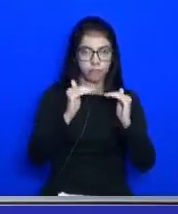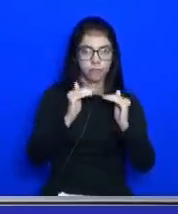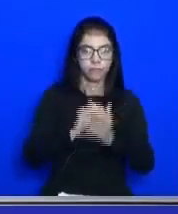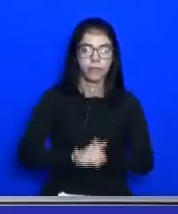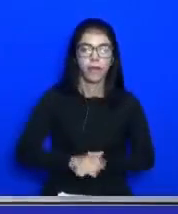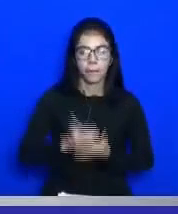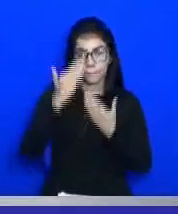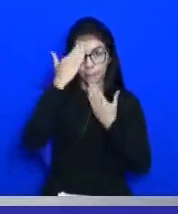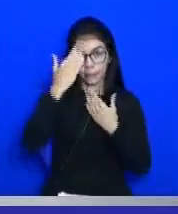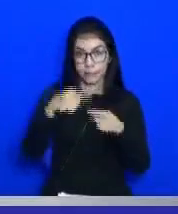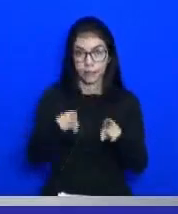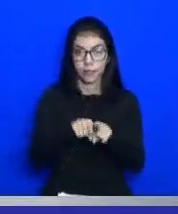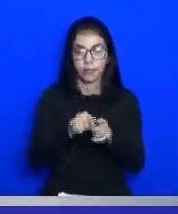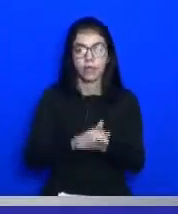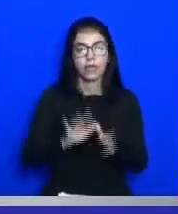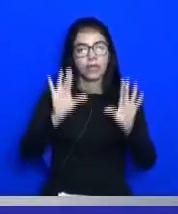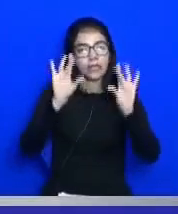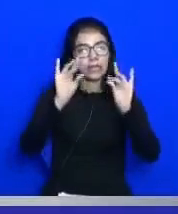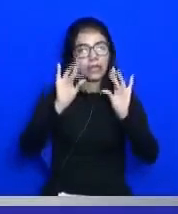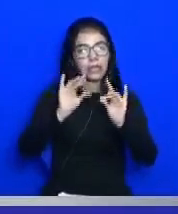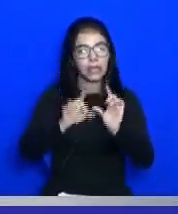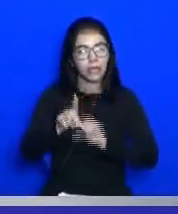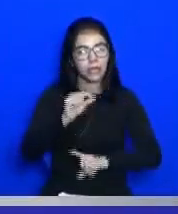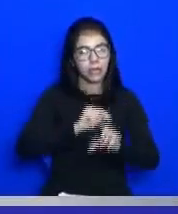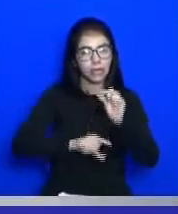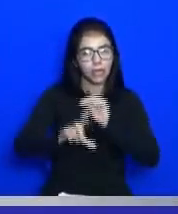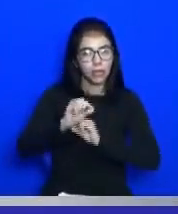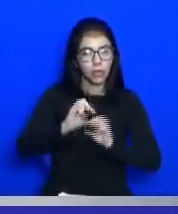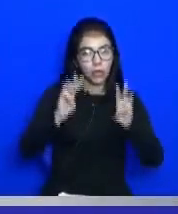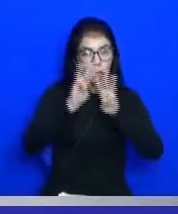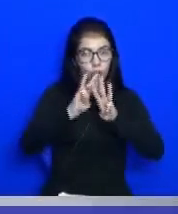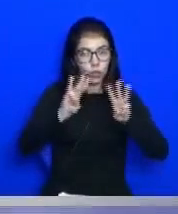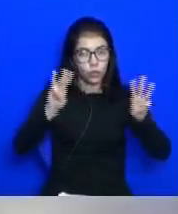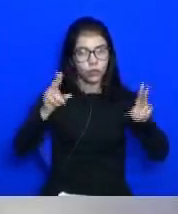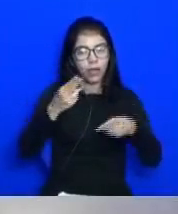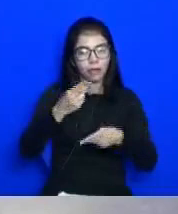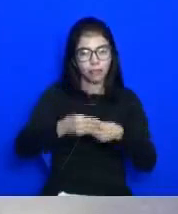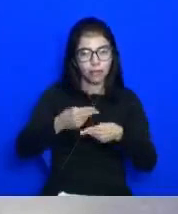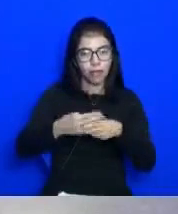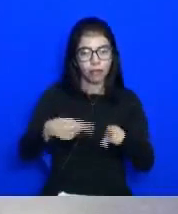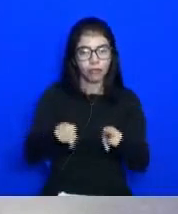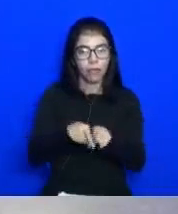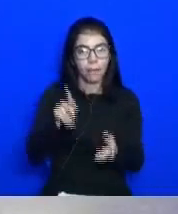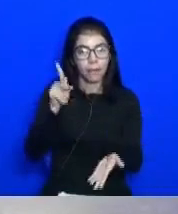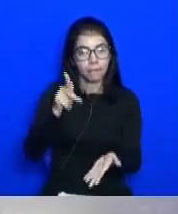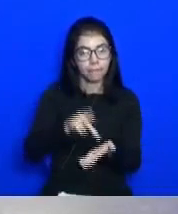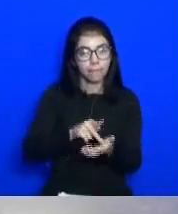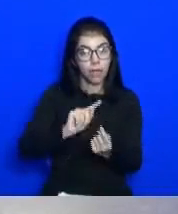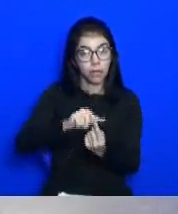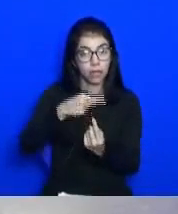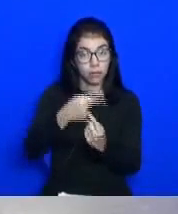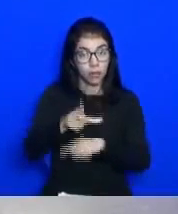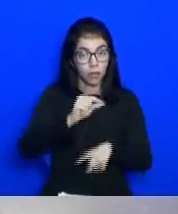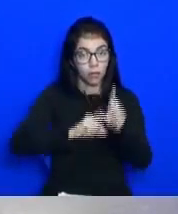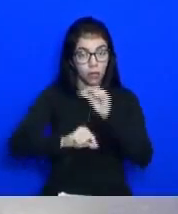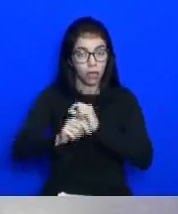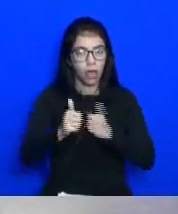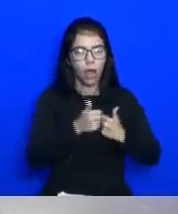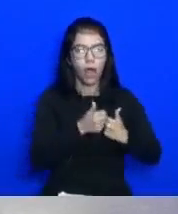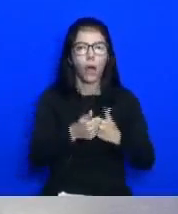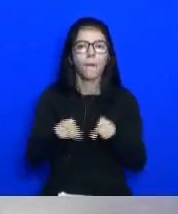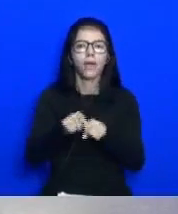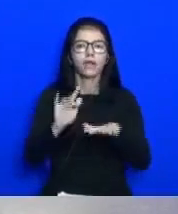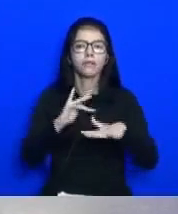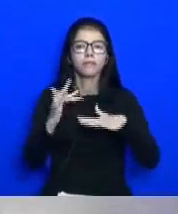confirmo. Muito obrigada. Detalhes desse sorteio daqui a pouquinho no site oficial da Caixa. Ó, tem mais sorteio hoje ainda. Acompanhe pelas